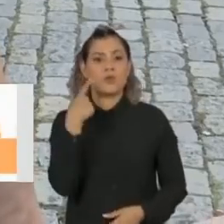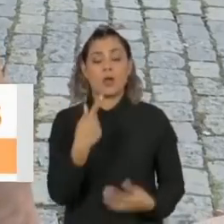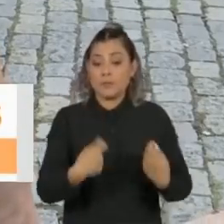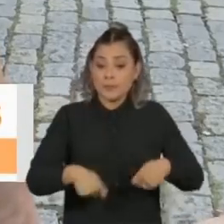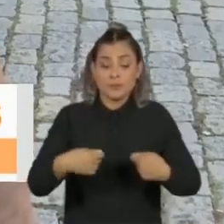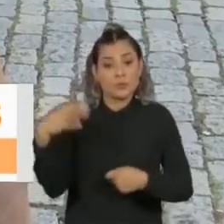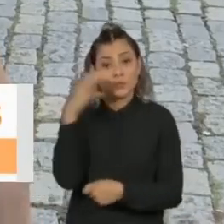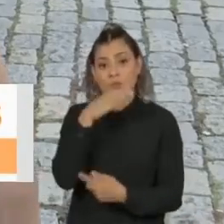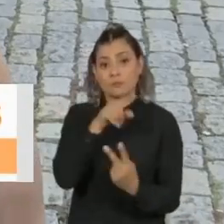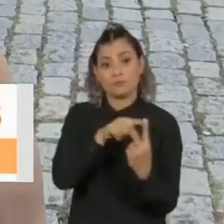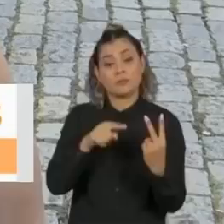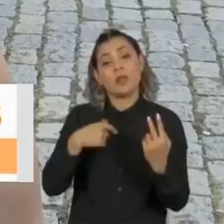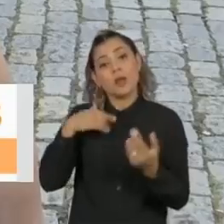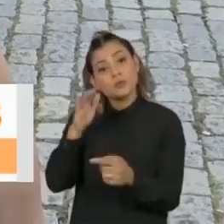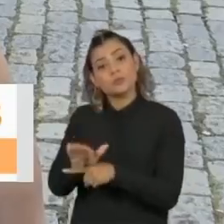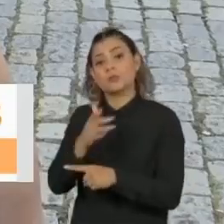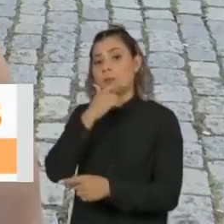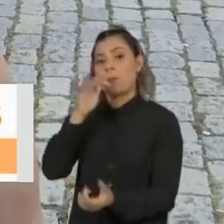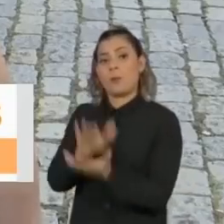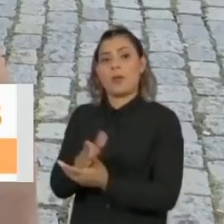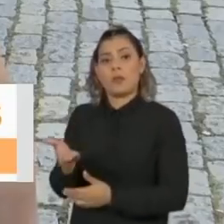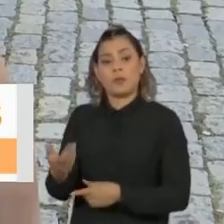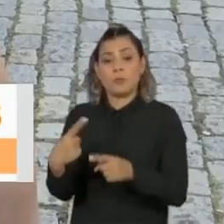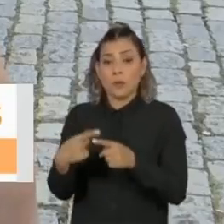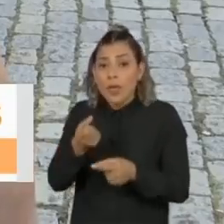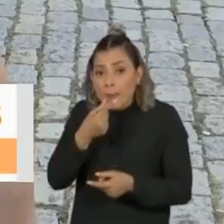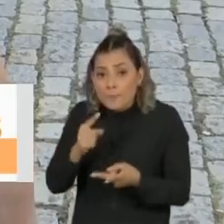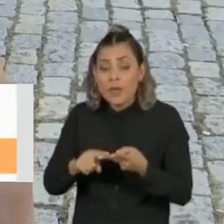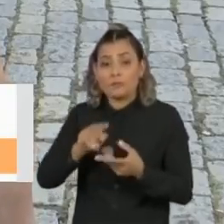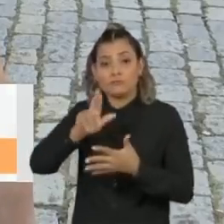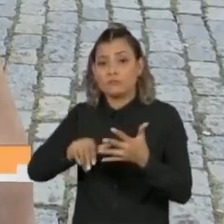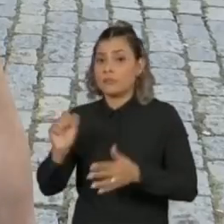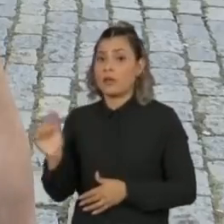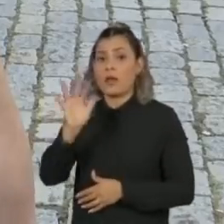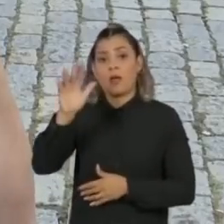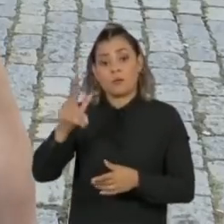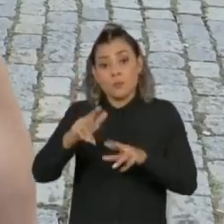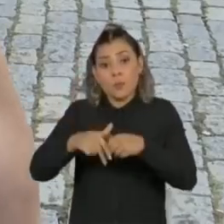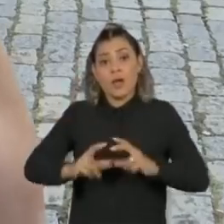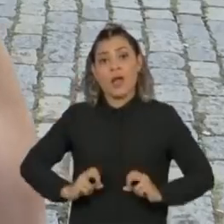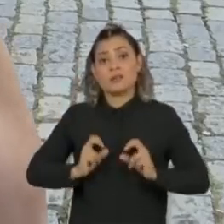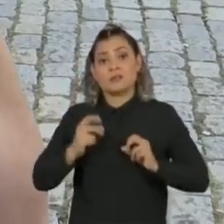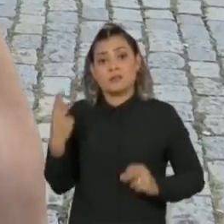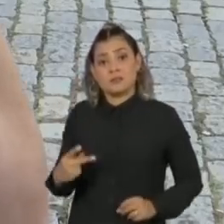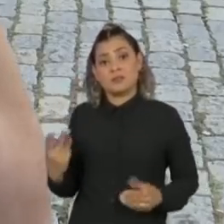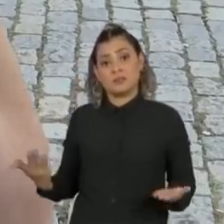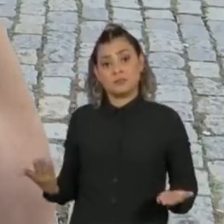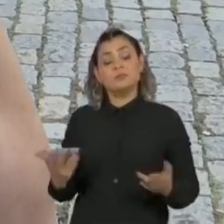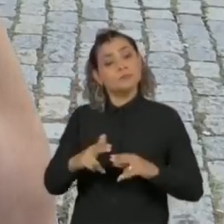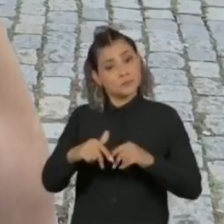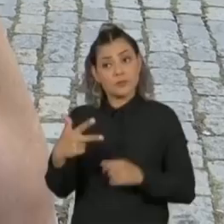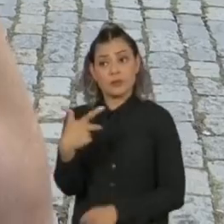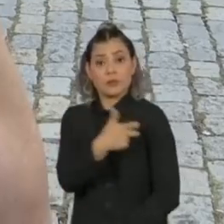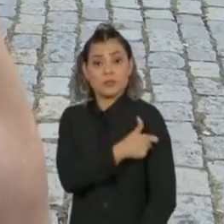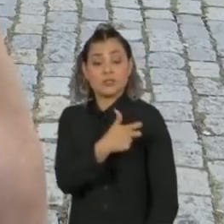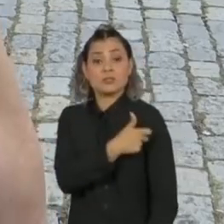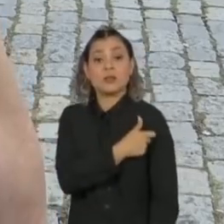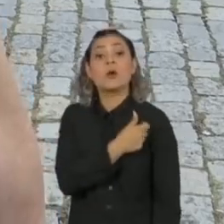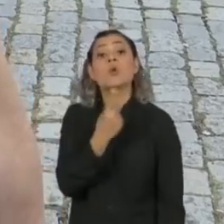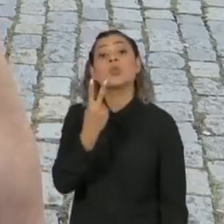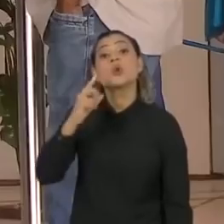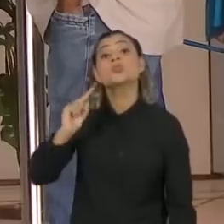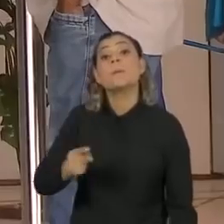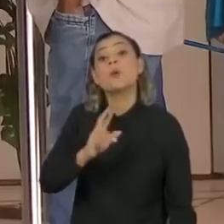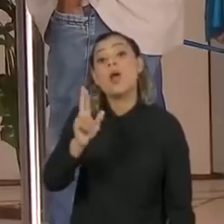assim eu tenho como ajudar meu marido, né? Porque os remédios é tudo caro, né? Quem tem câncer, ele toma uma injeção, custa mais de 2